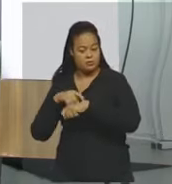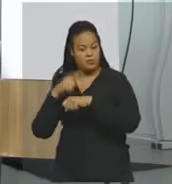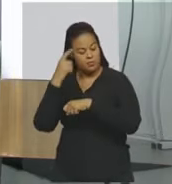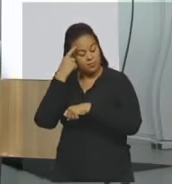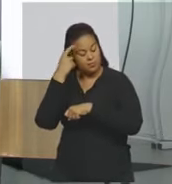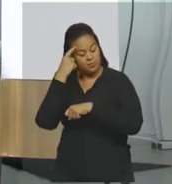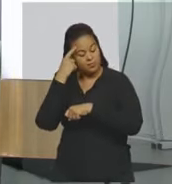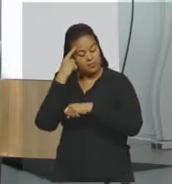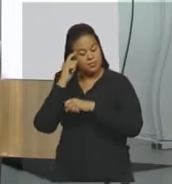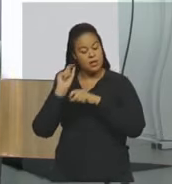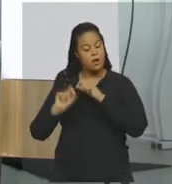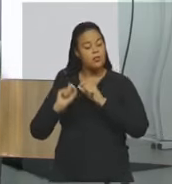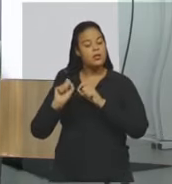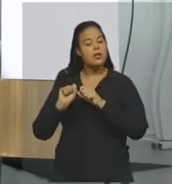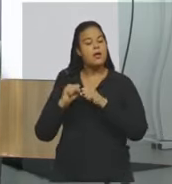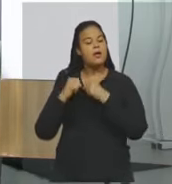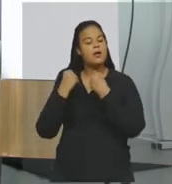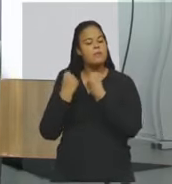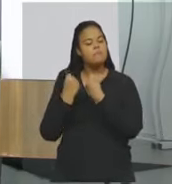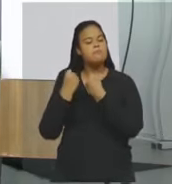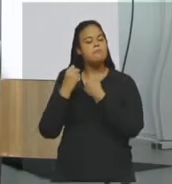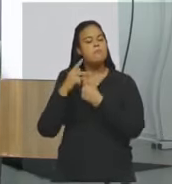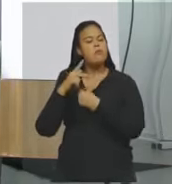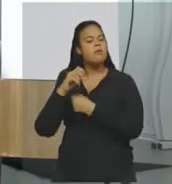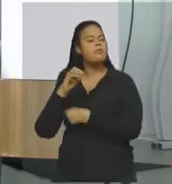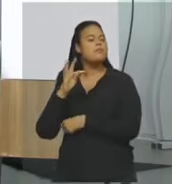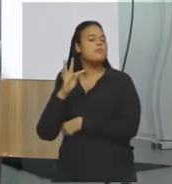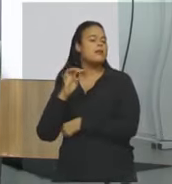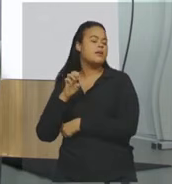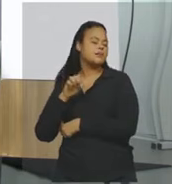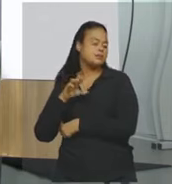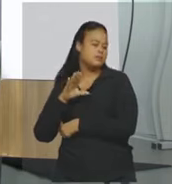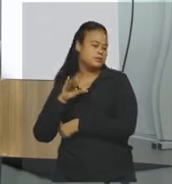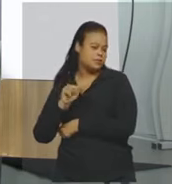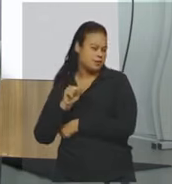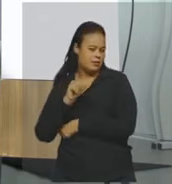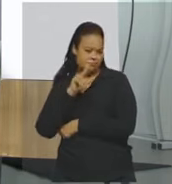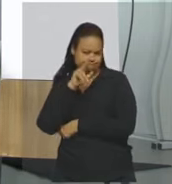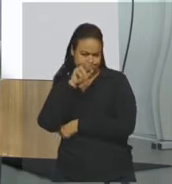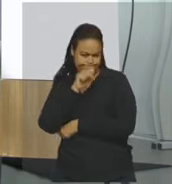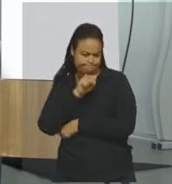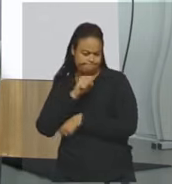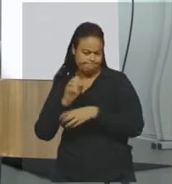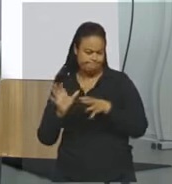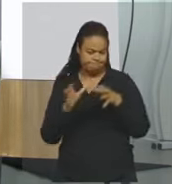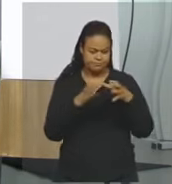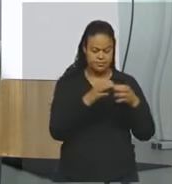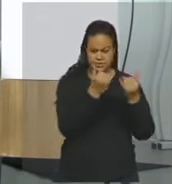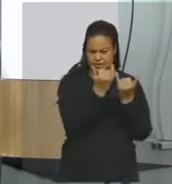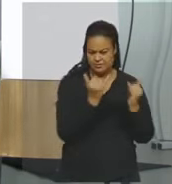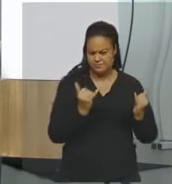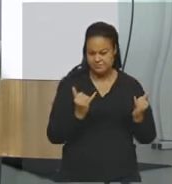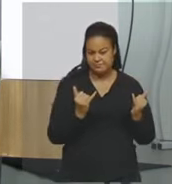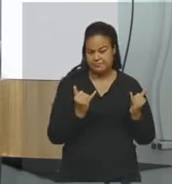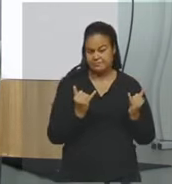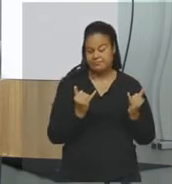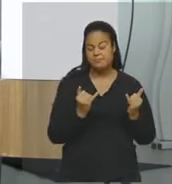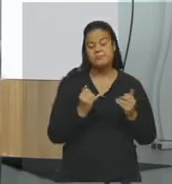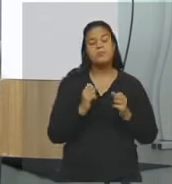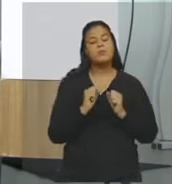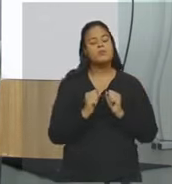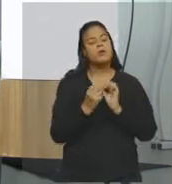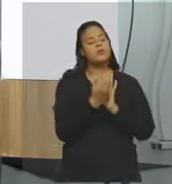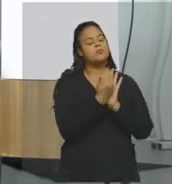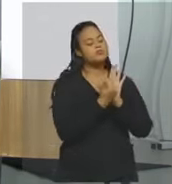potência. Tá? A gente pode usar inúmeros exemplos aqui, tanto da eletricidade como não da eletricidade, para ilustrar um